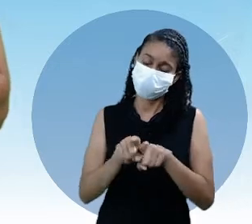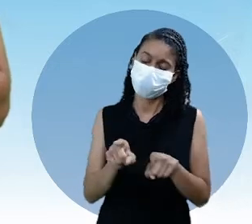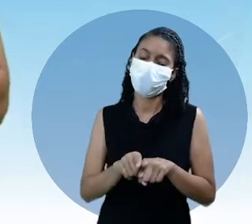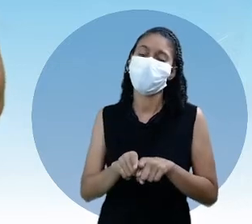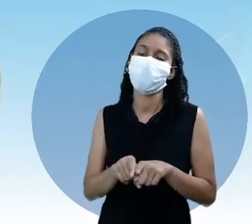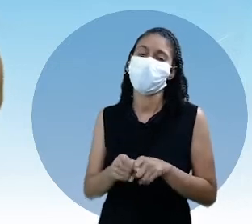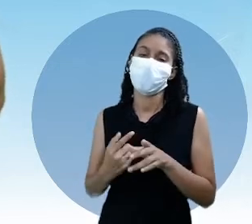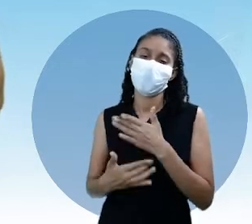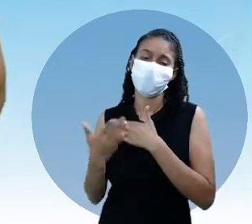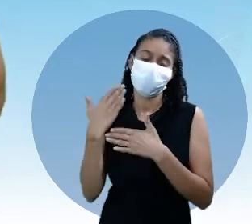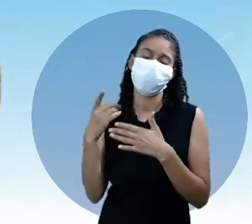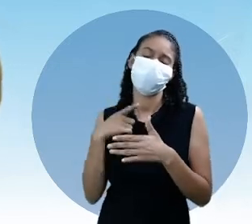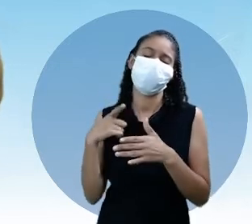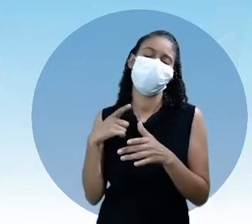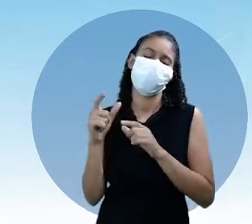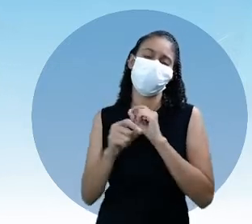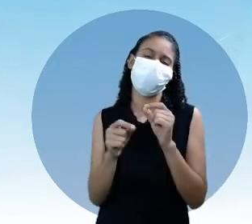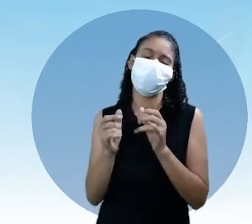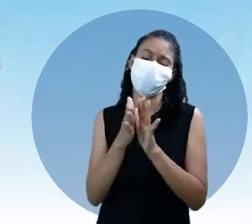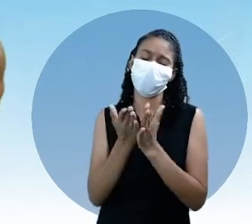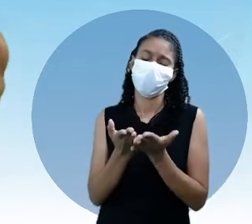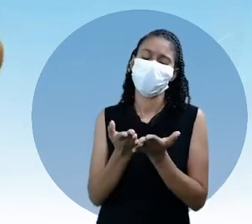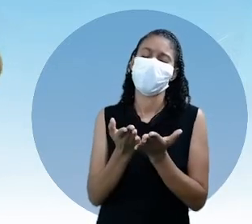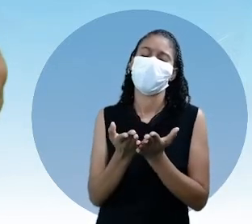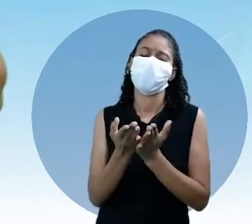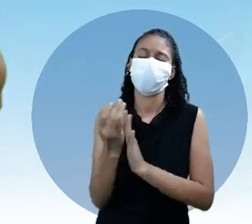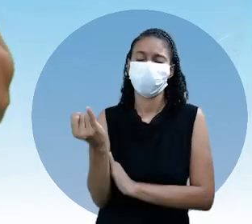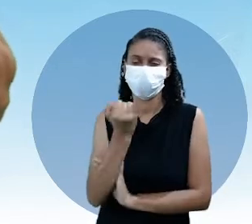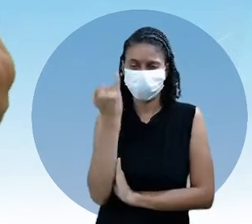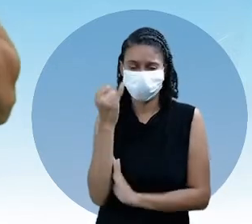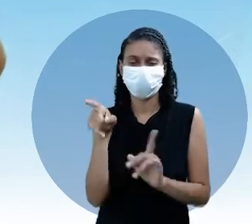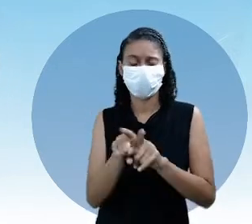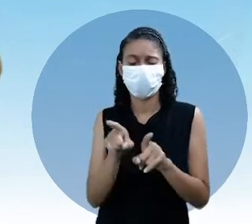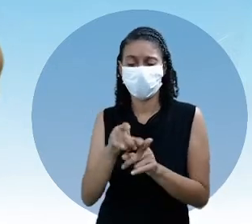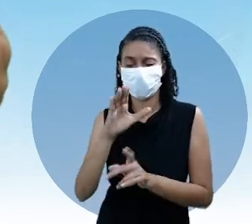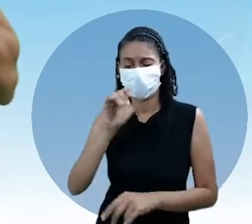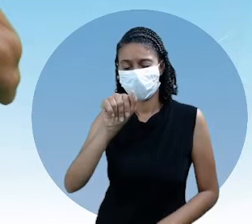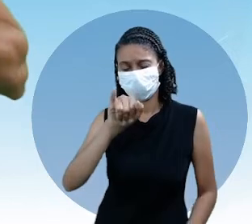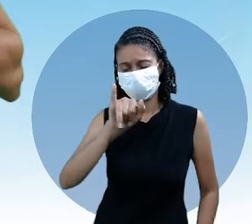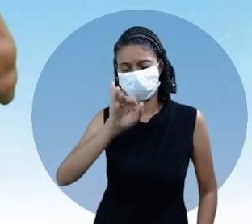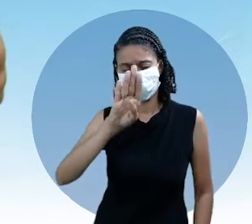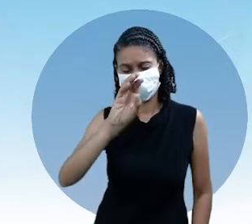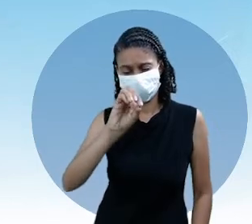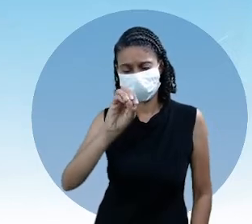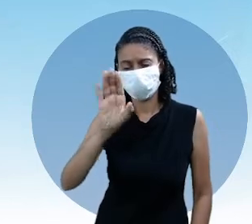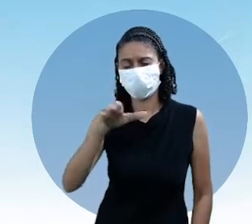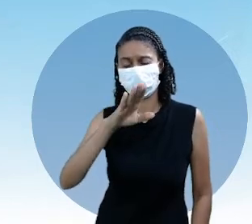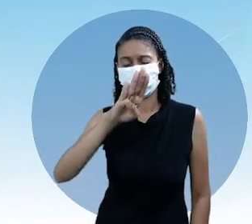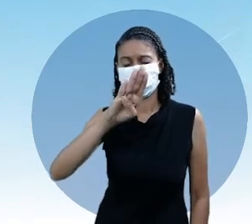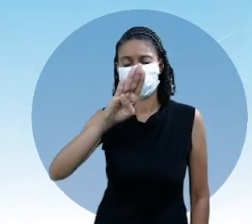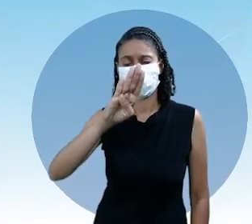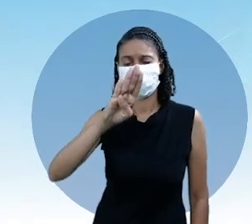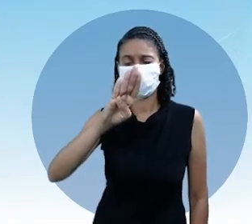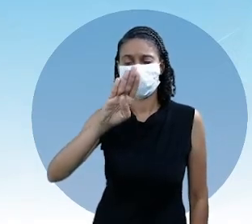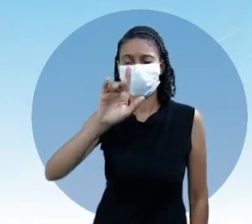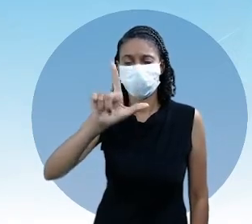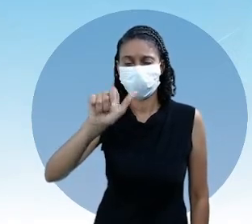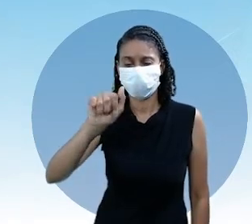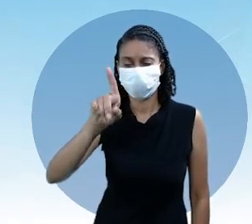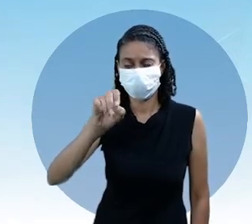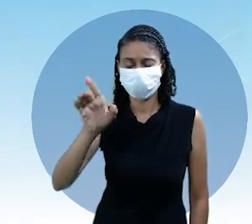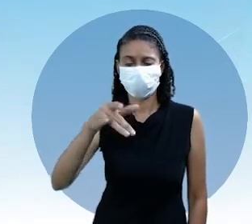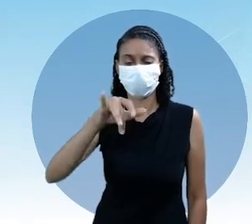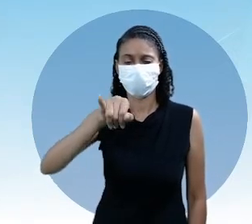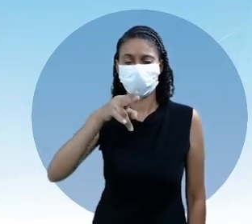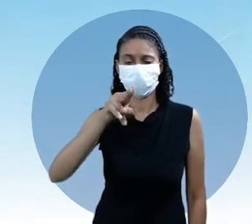também na época vai ter um outro clássico, né, de Caio Prado Júnior, que vai ter, né, também uma preocupação, embora num viés